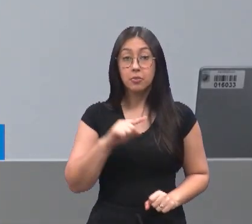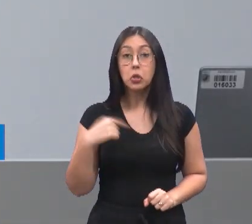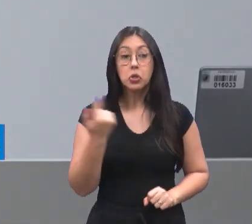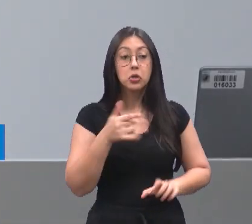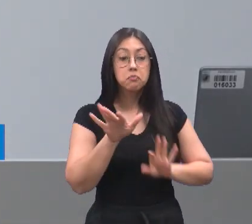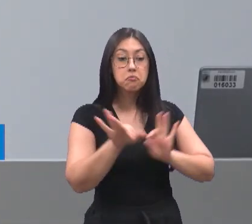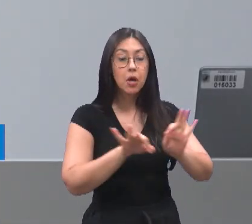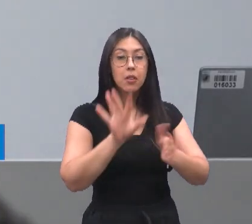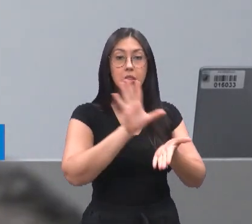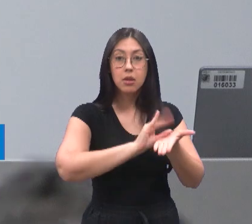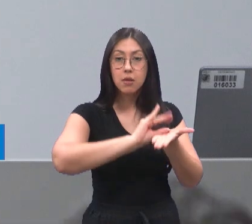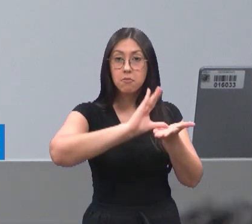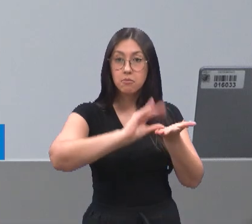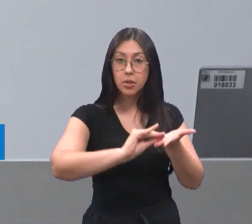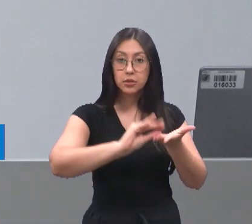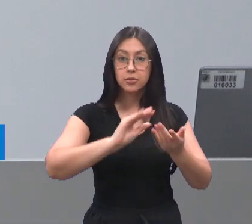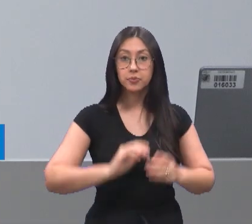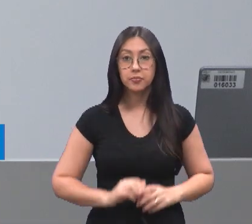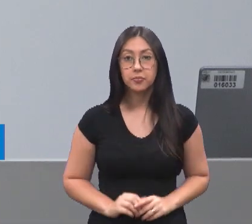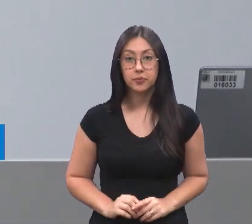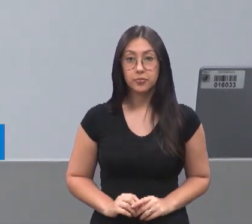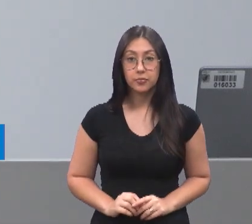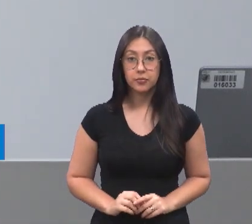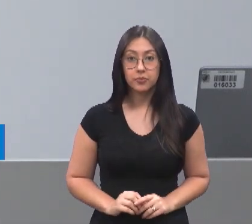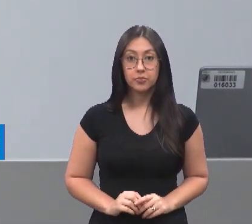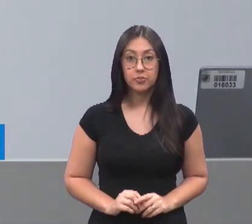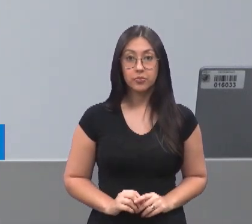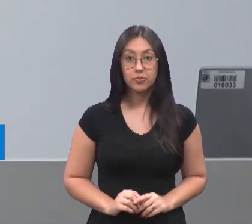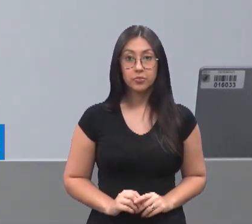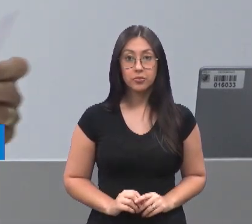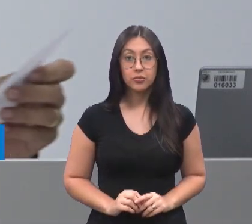registrada junto ao nosso sistema.